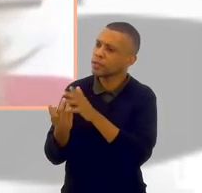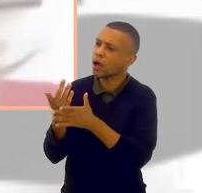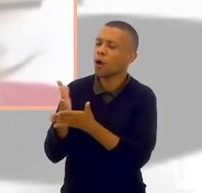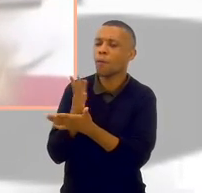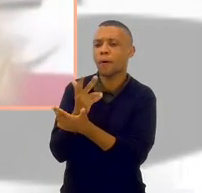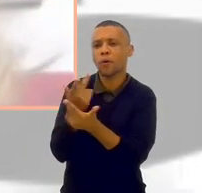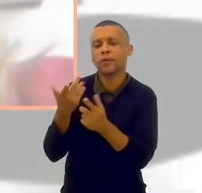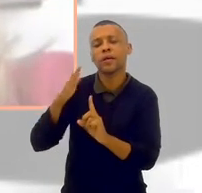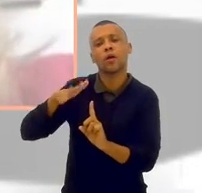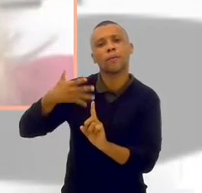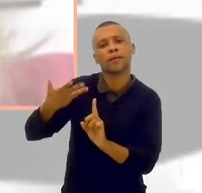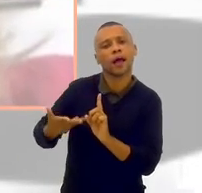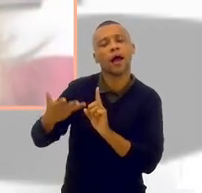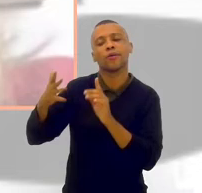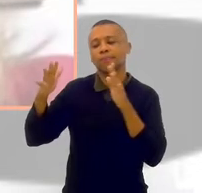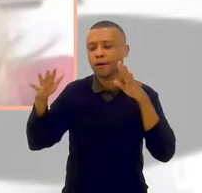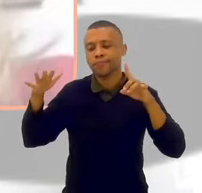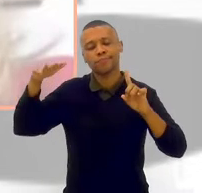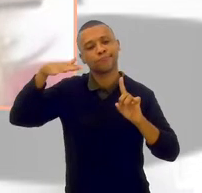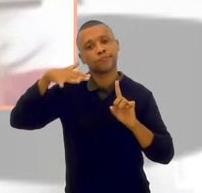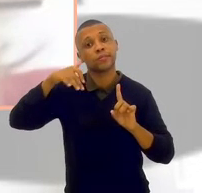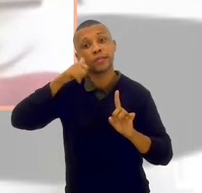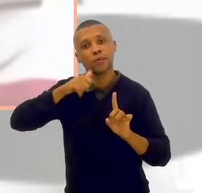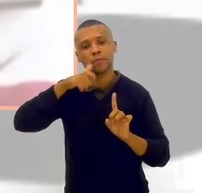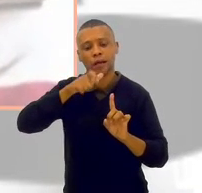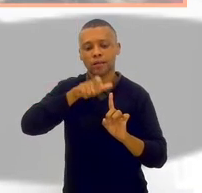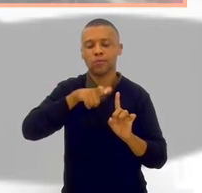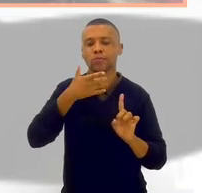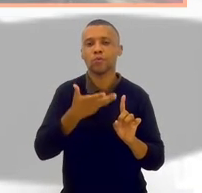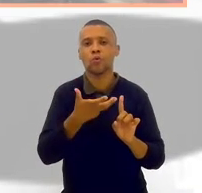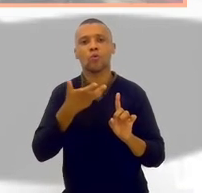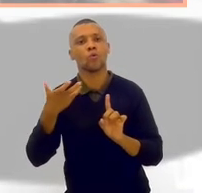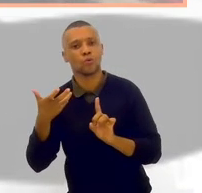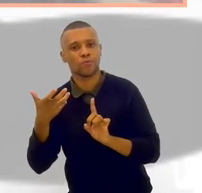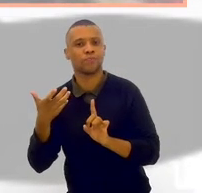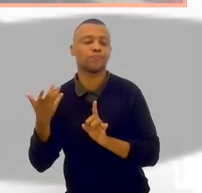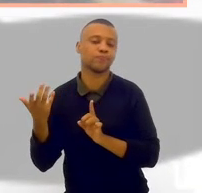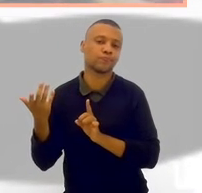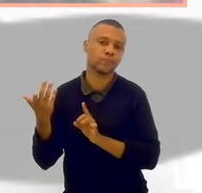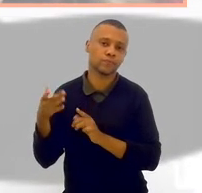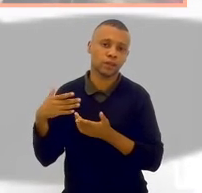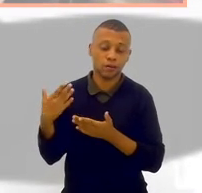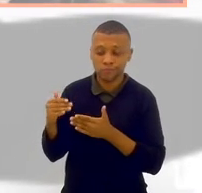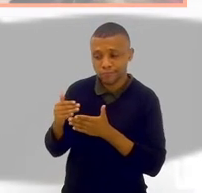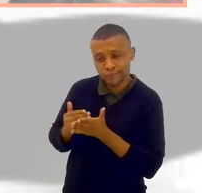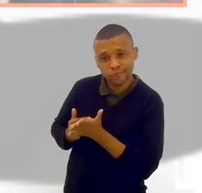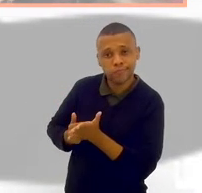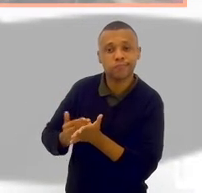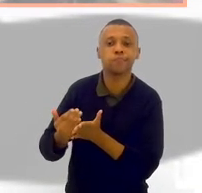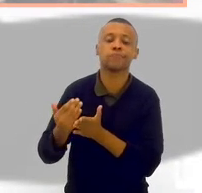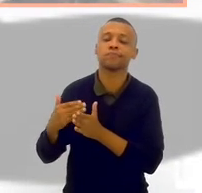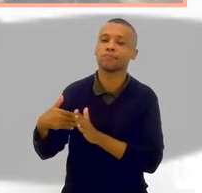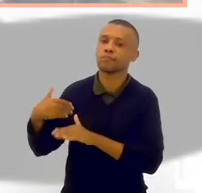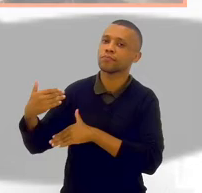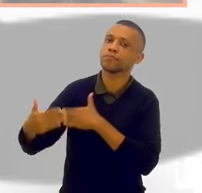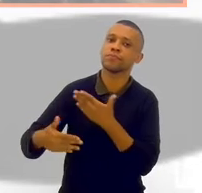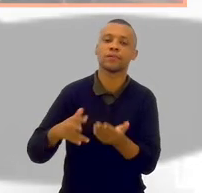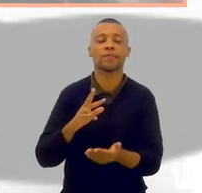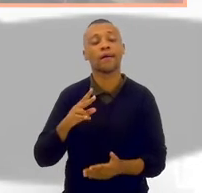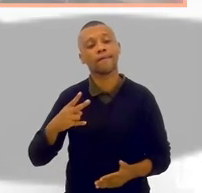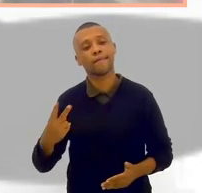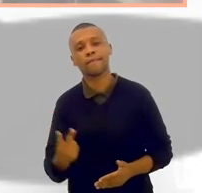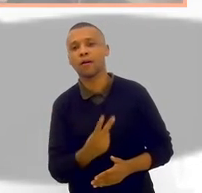homenagem, começa a destacar as mulheres que fazem alguma coisa. E eu acho que a partir daí você